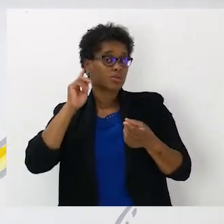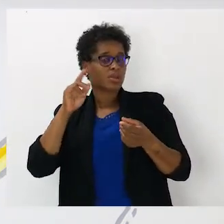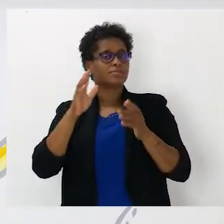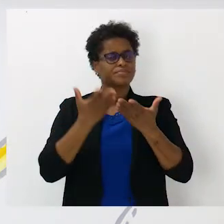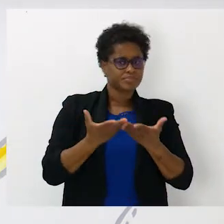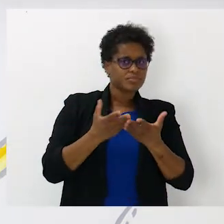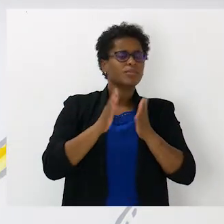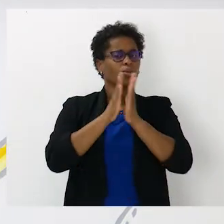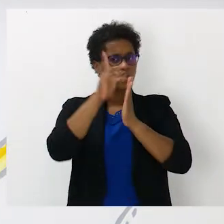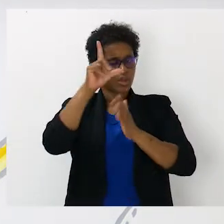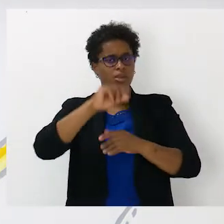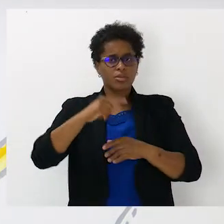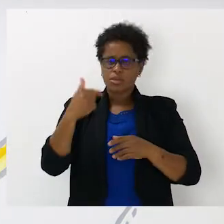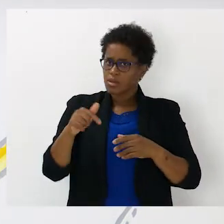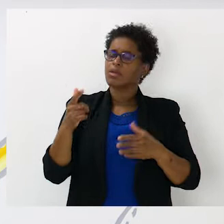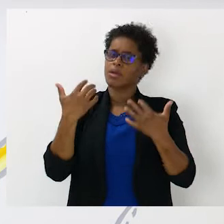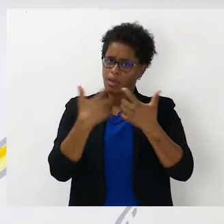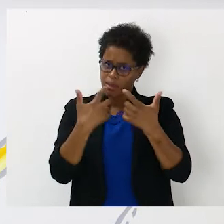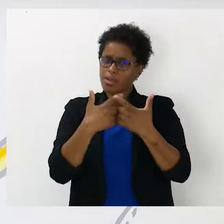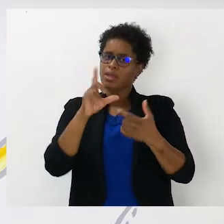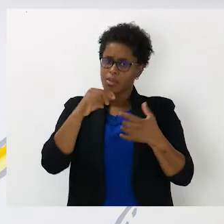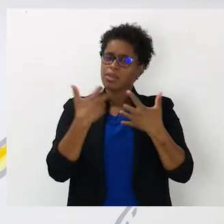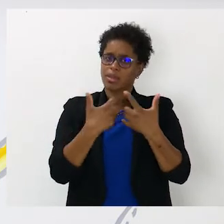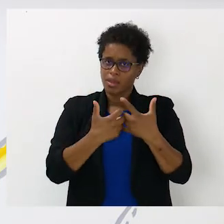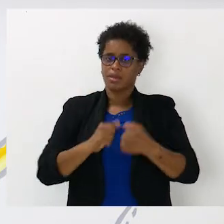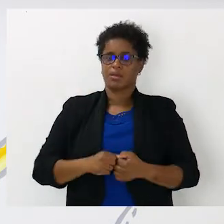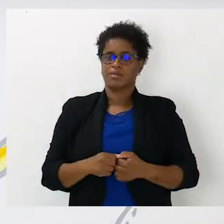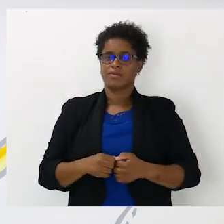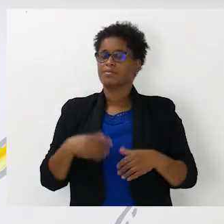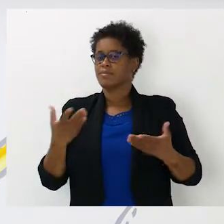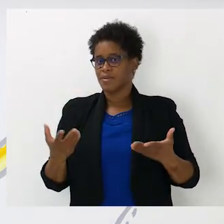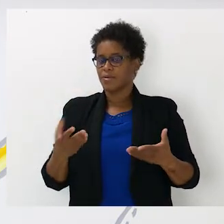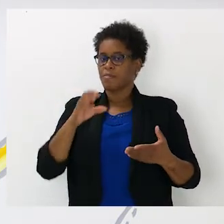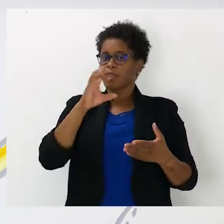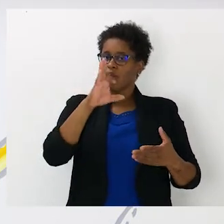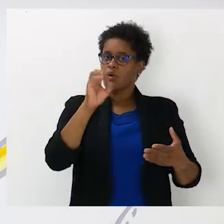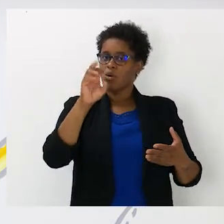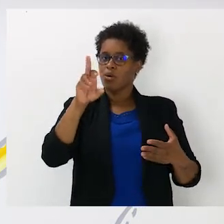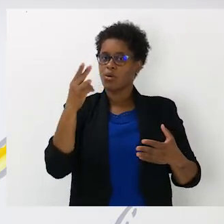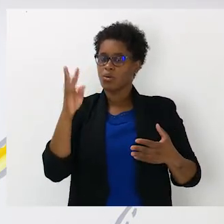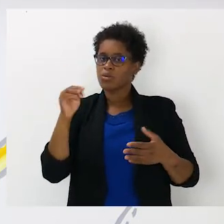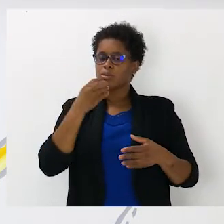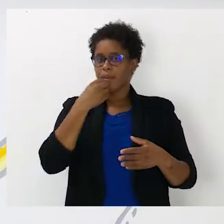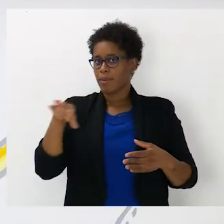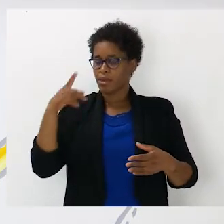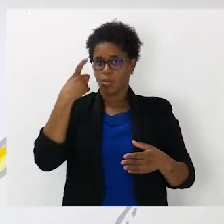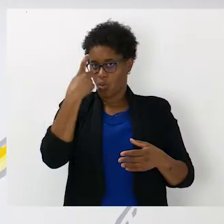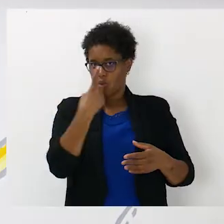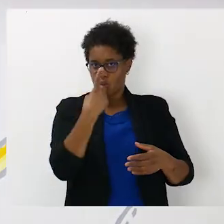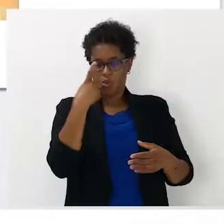em querela, em guerras, em brigas. Nesse caso, Horus perdeu um olho. Tá